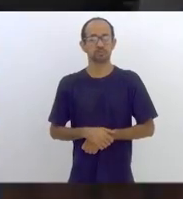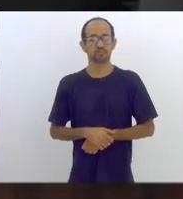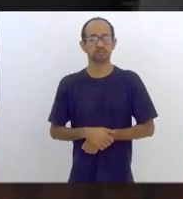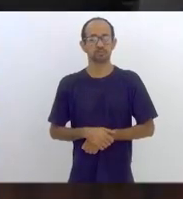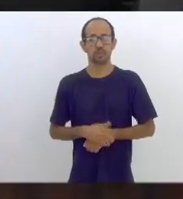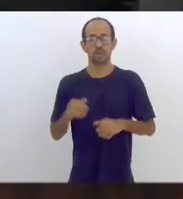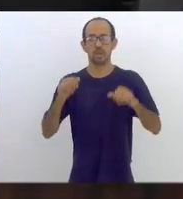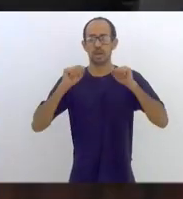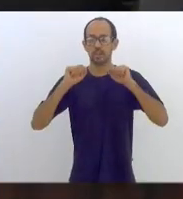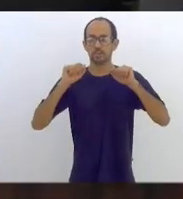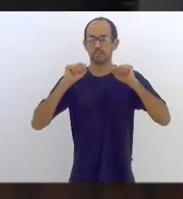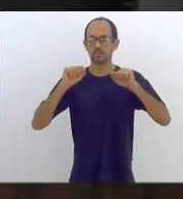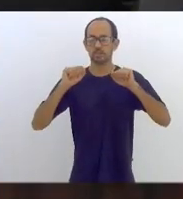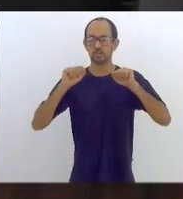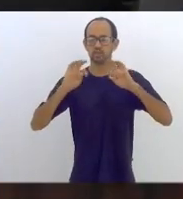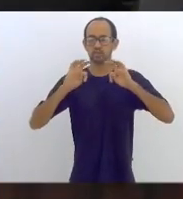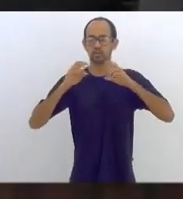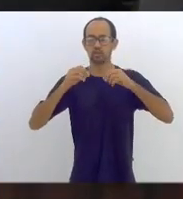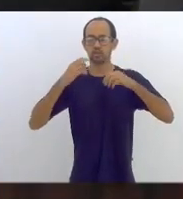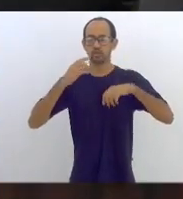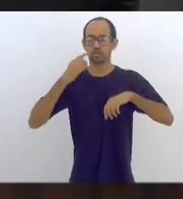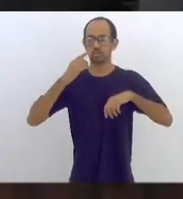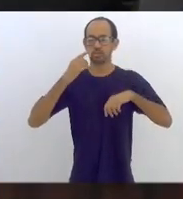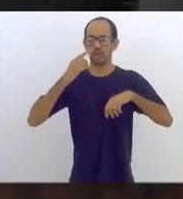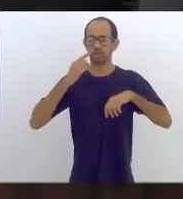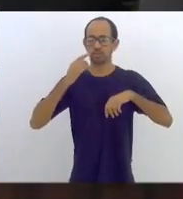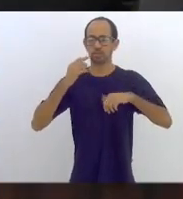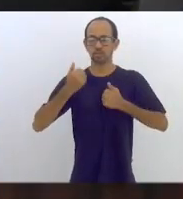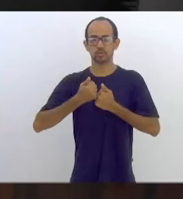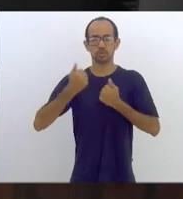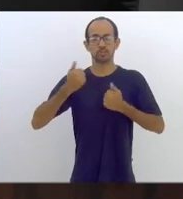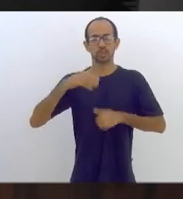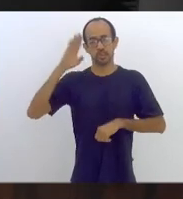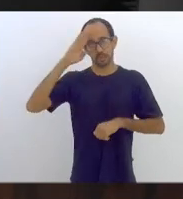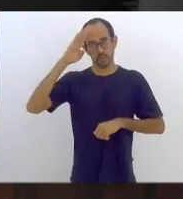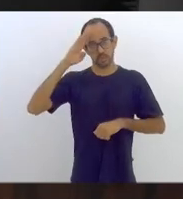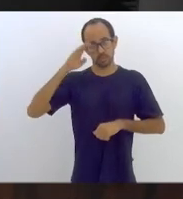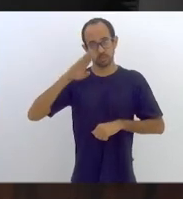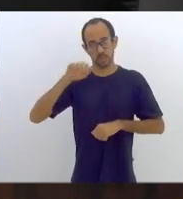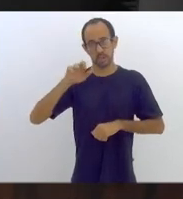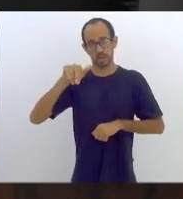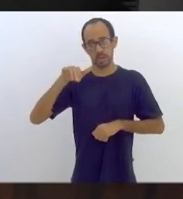assessoras assessores deputados Deputado Subtenente Bernardo